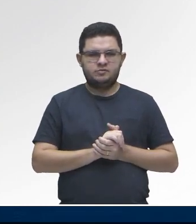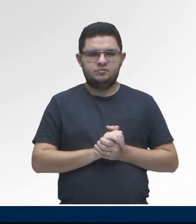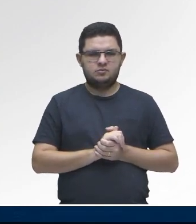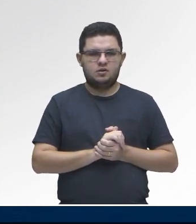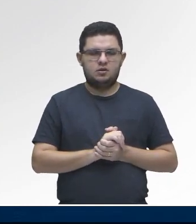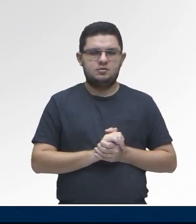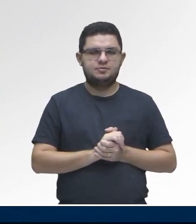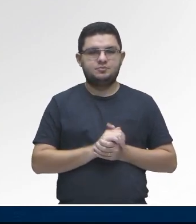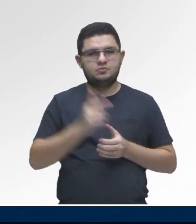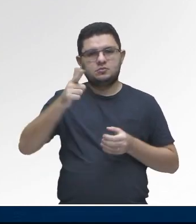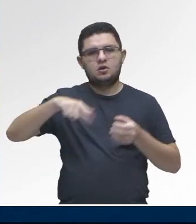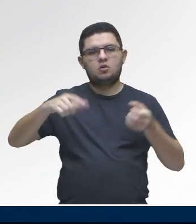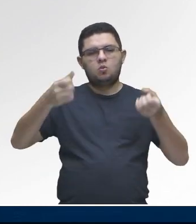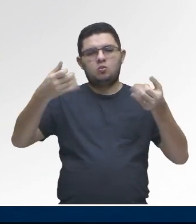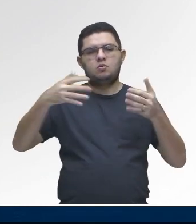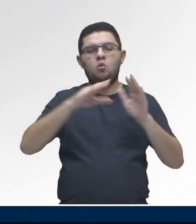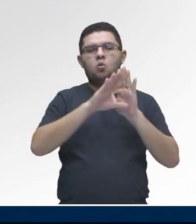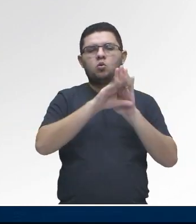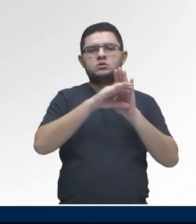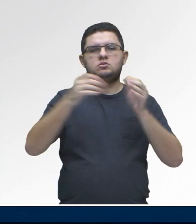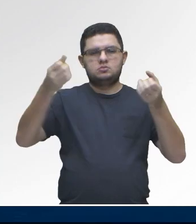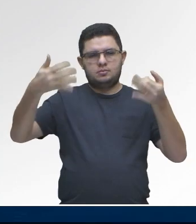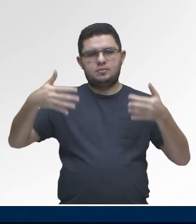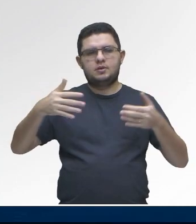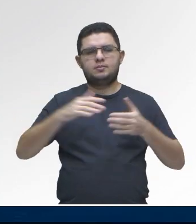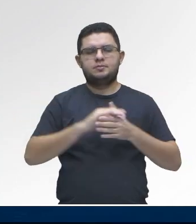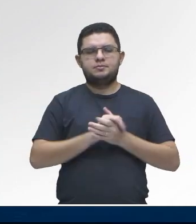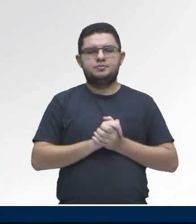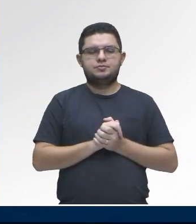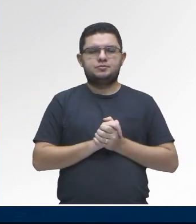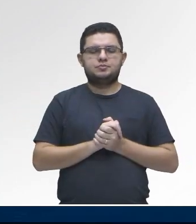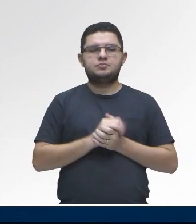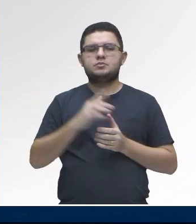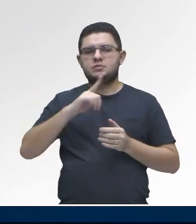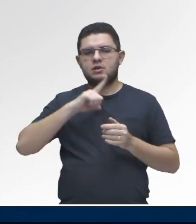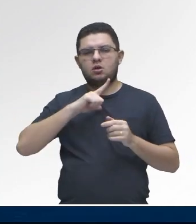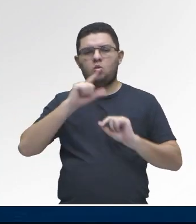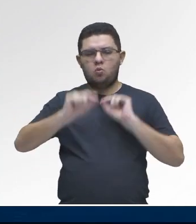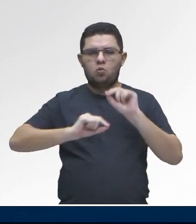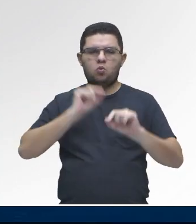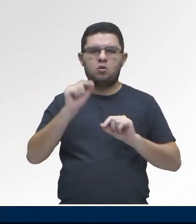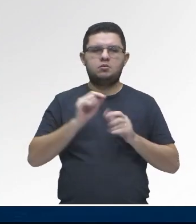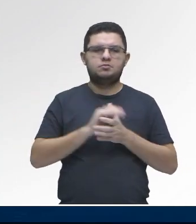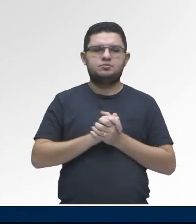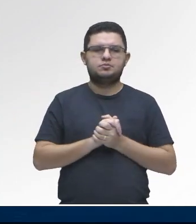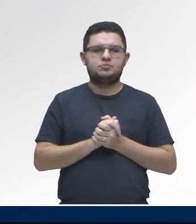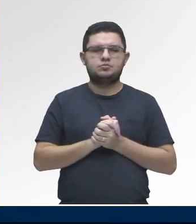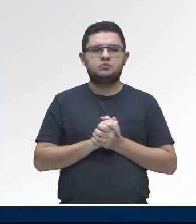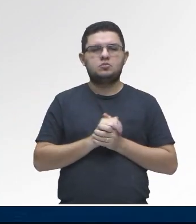Nós temos números decimais do tipo